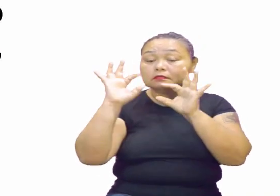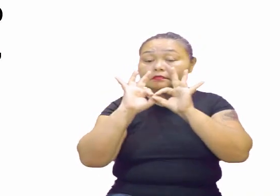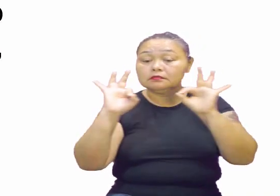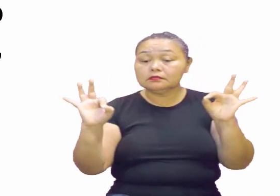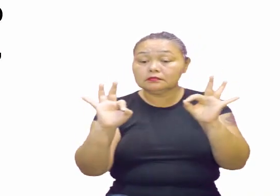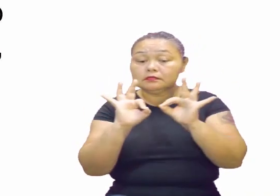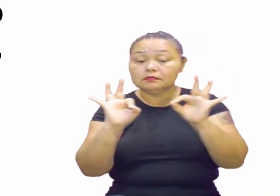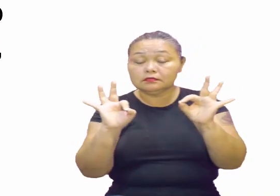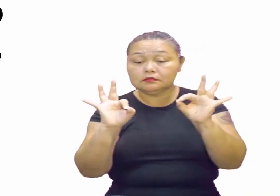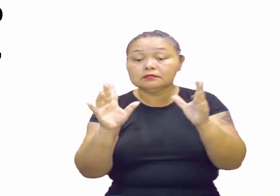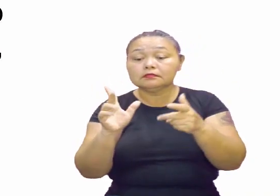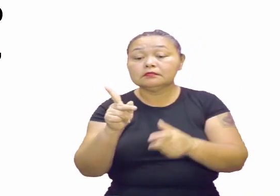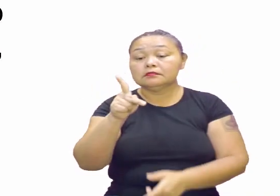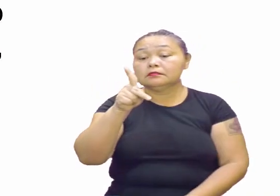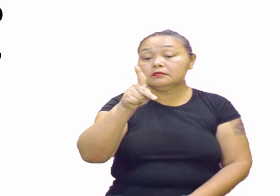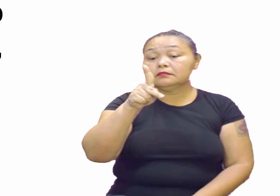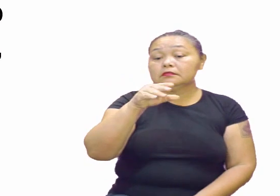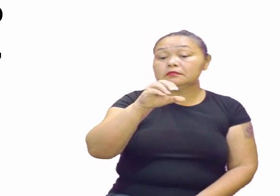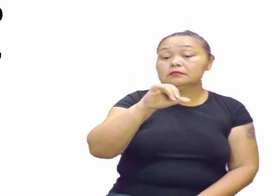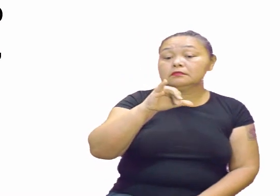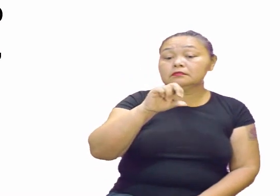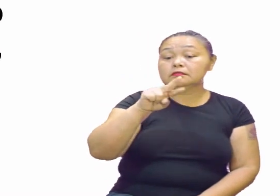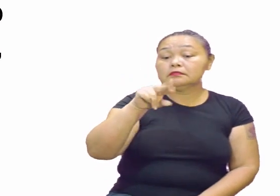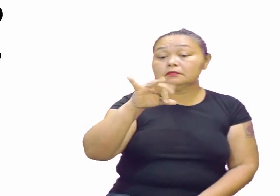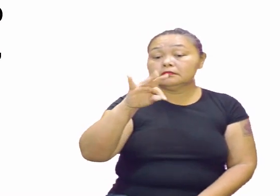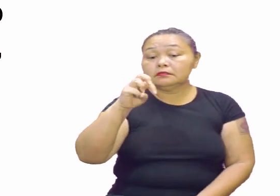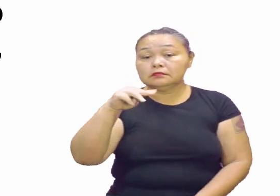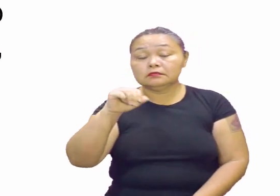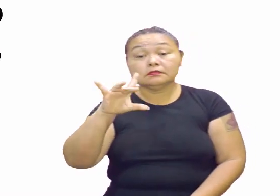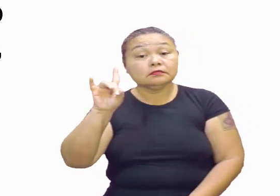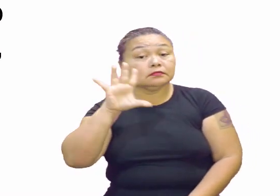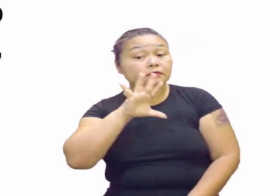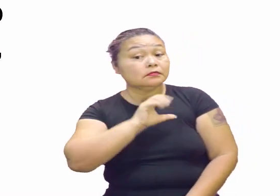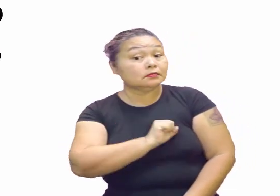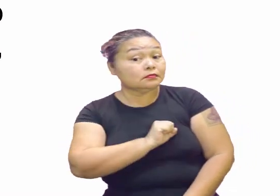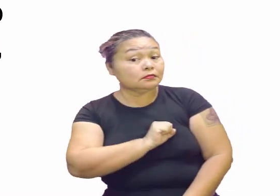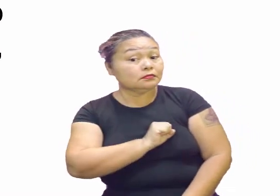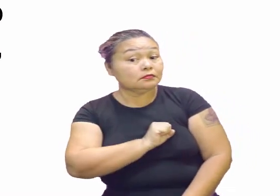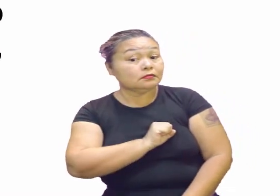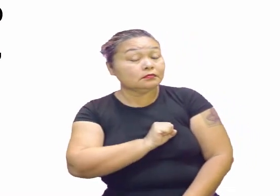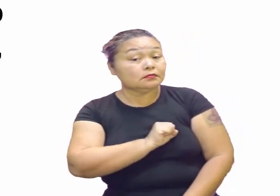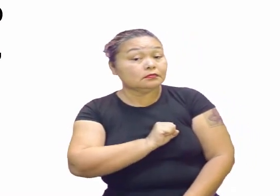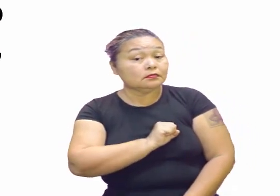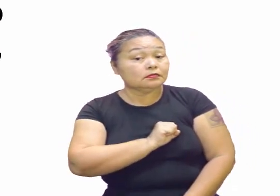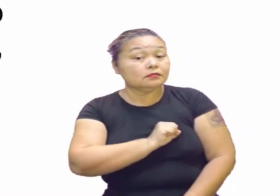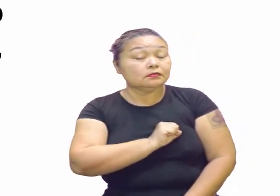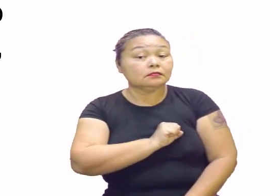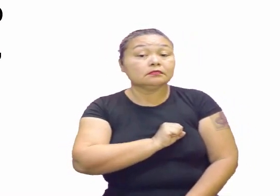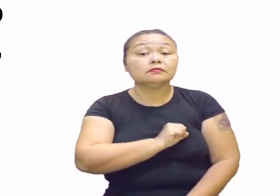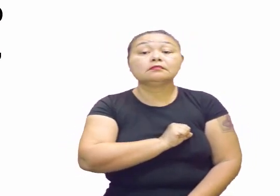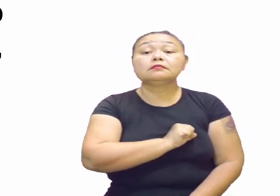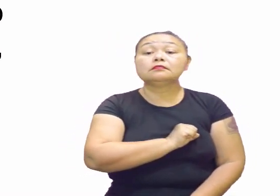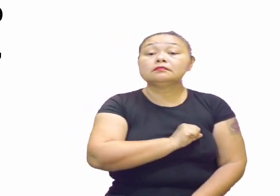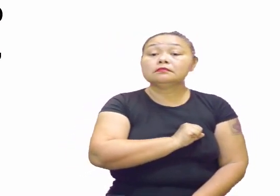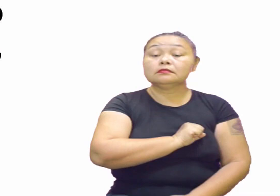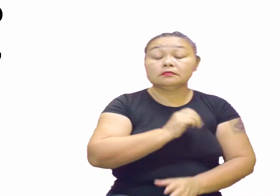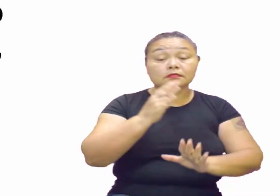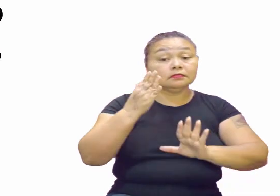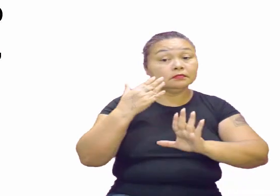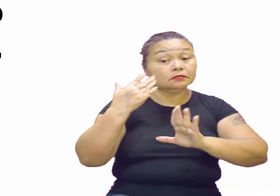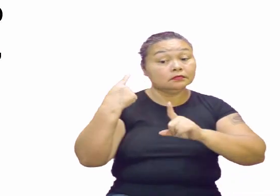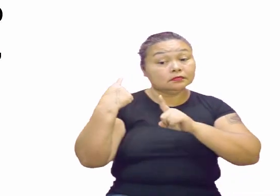frase do positivismo. O amor por